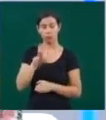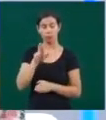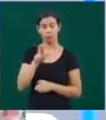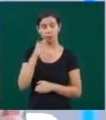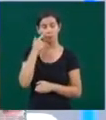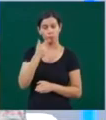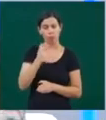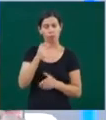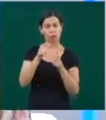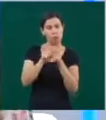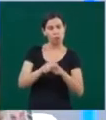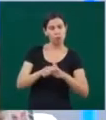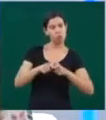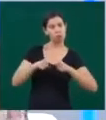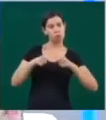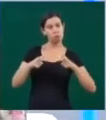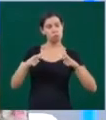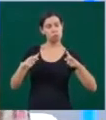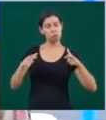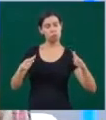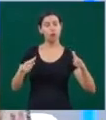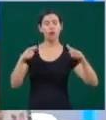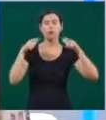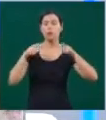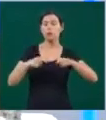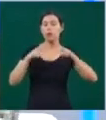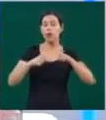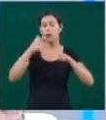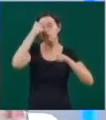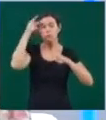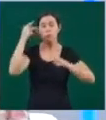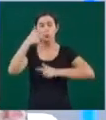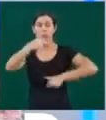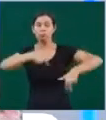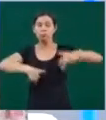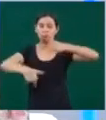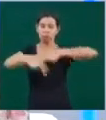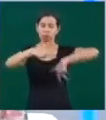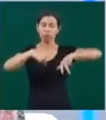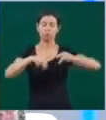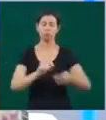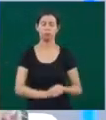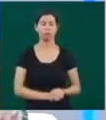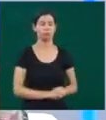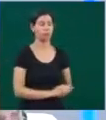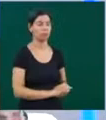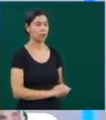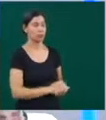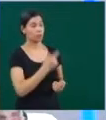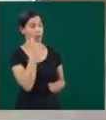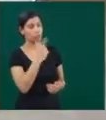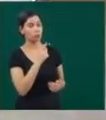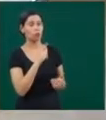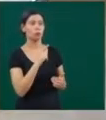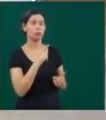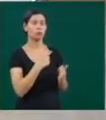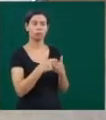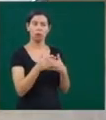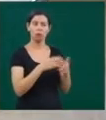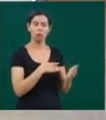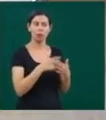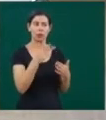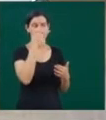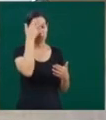primeira vez o governo está vendo essa crescer essa essa produção cultural no espaço público espaços abertos e o legal é que todo tipo de